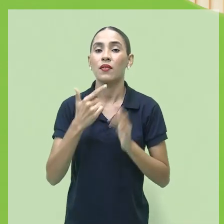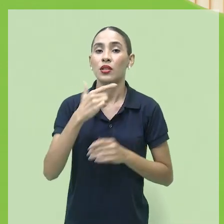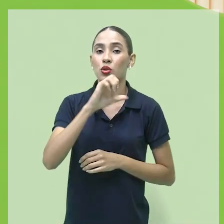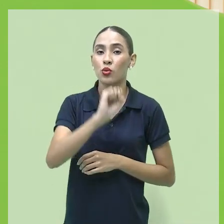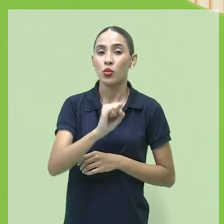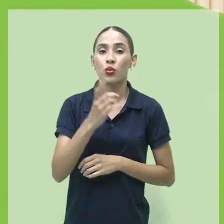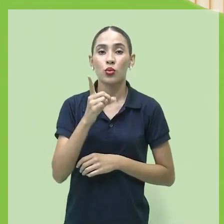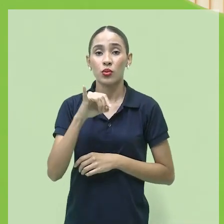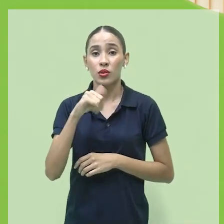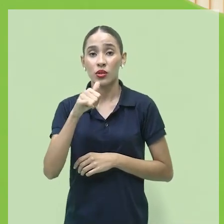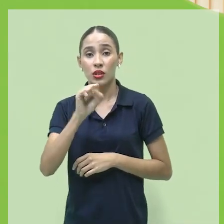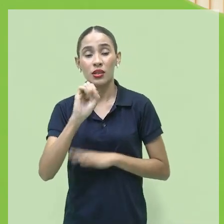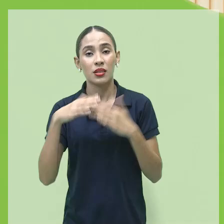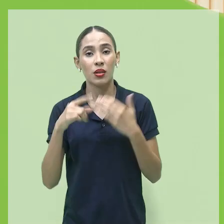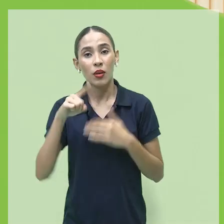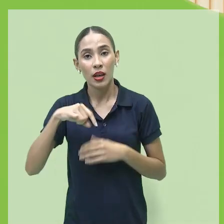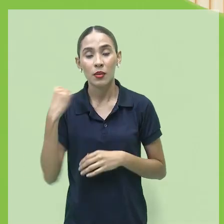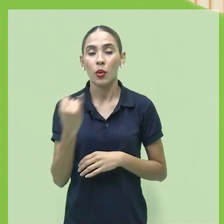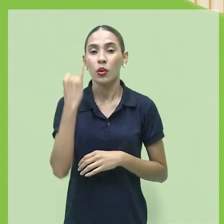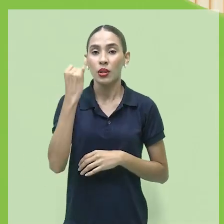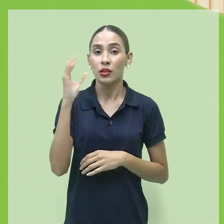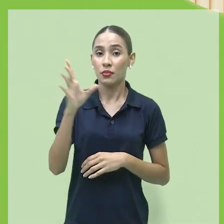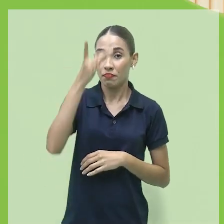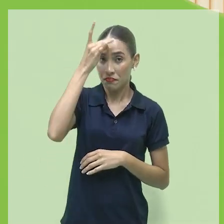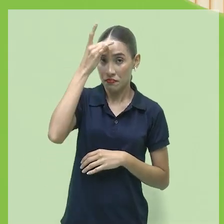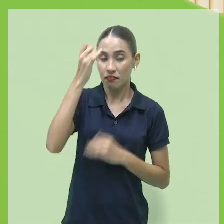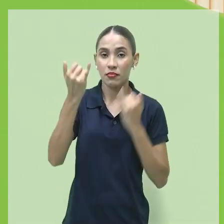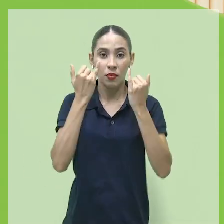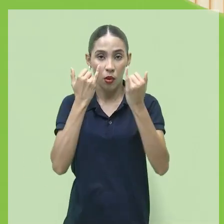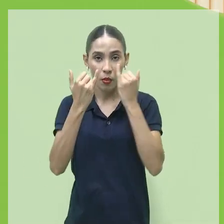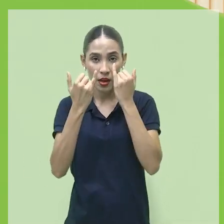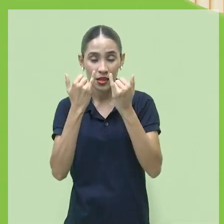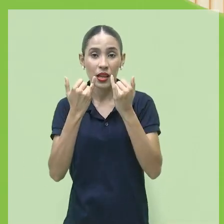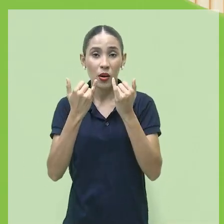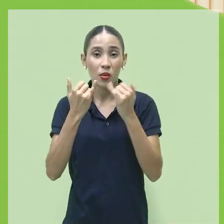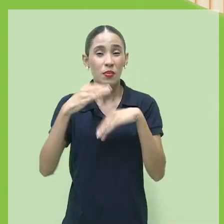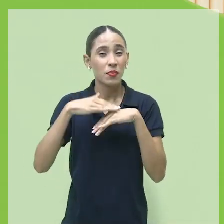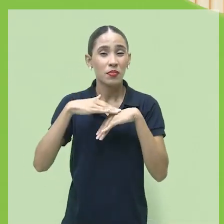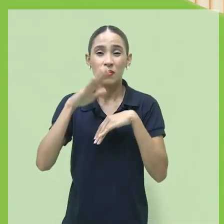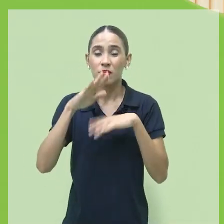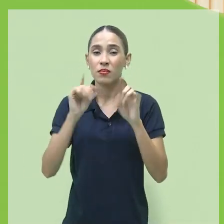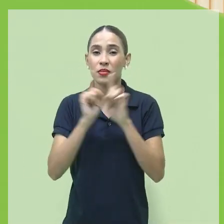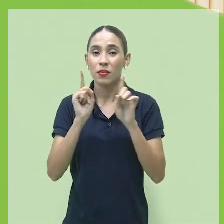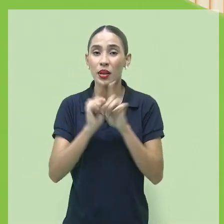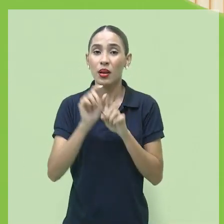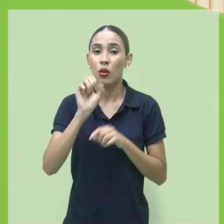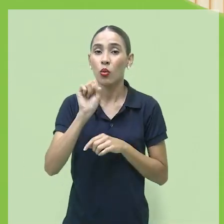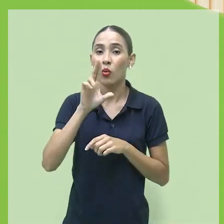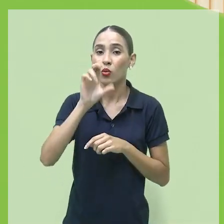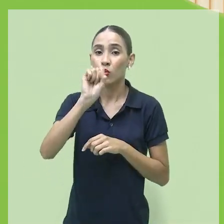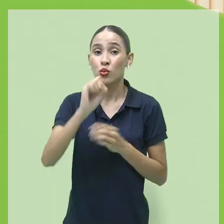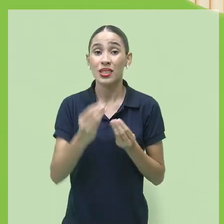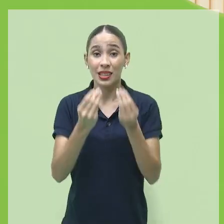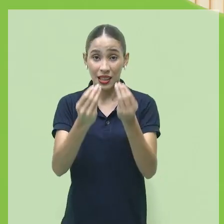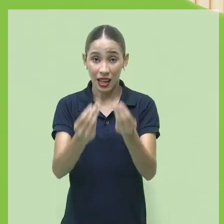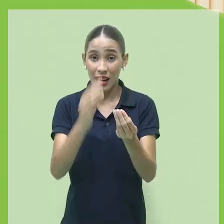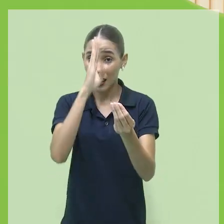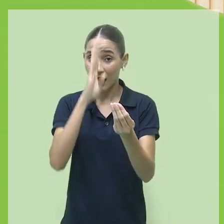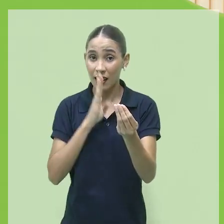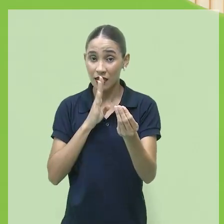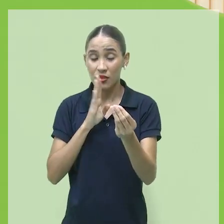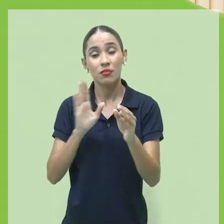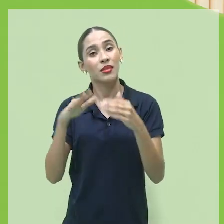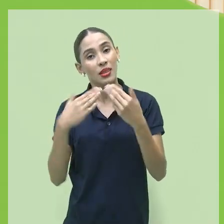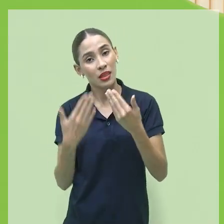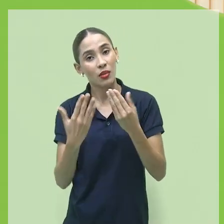Né? Então, é muito importante a gente ter essas informações e, mais ainda, né, saber que o SUS oferece, tá certo? Então,